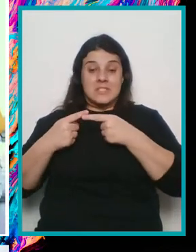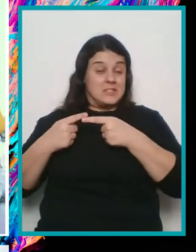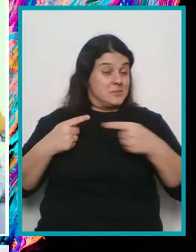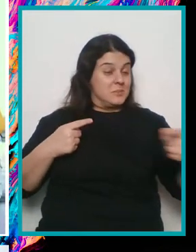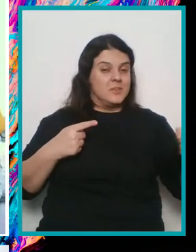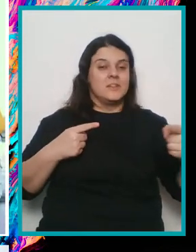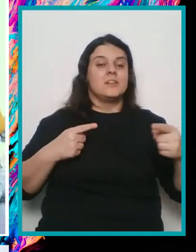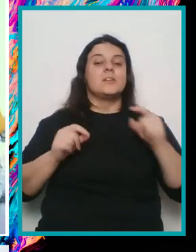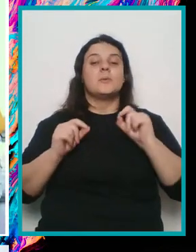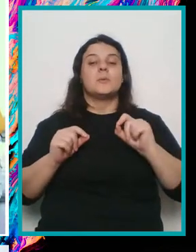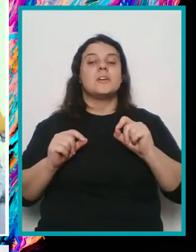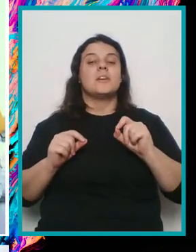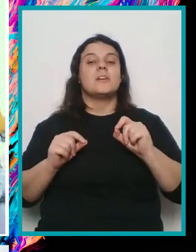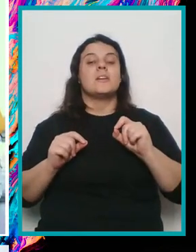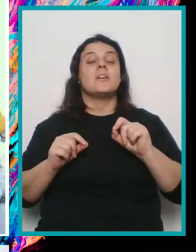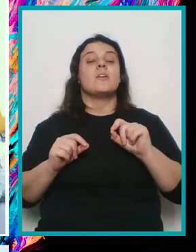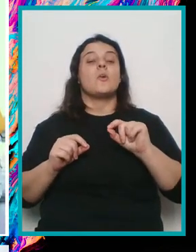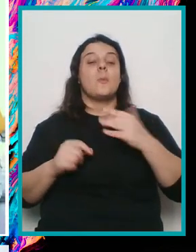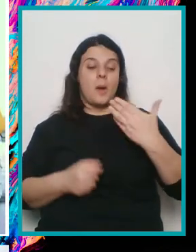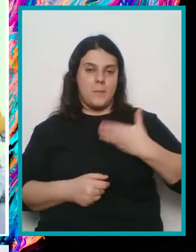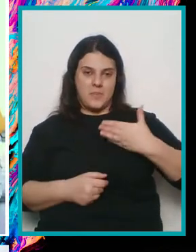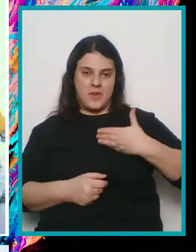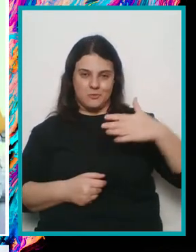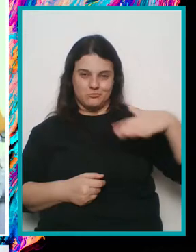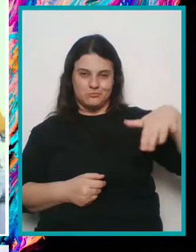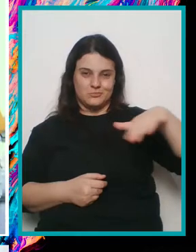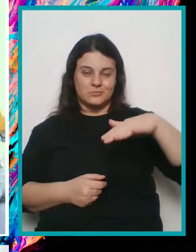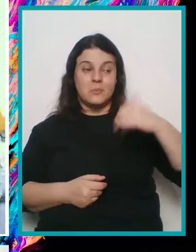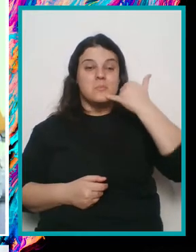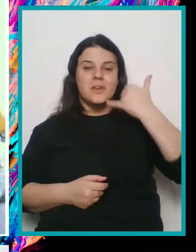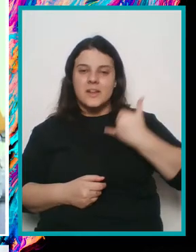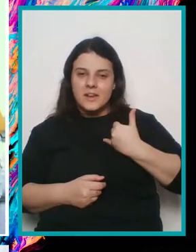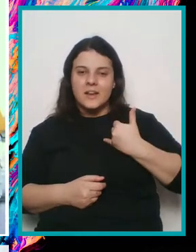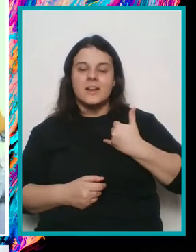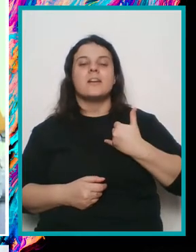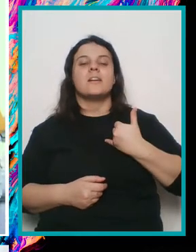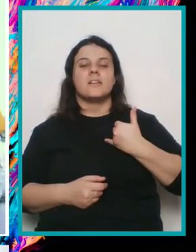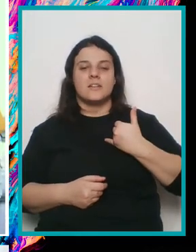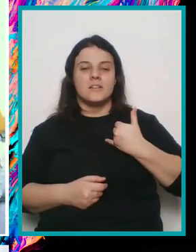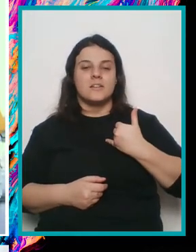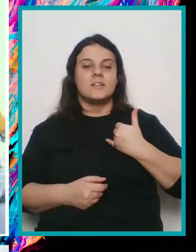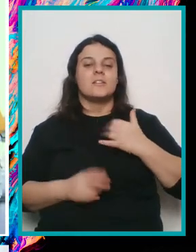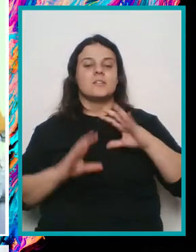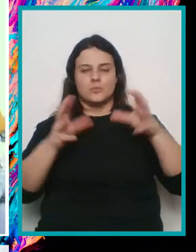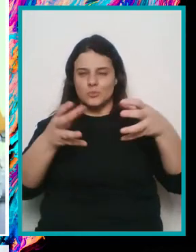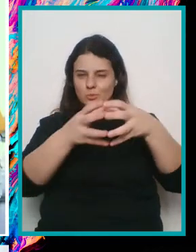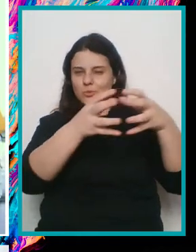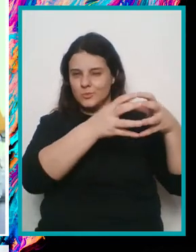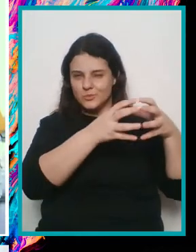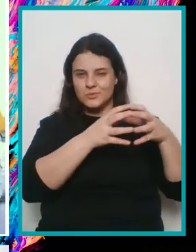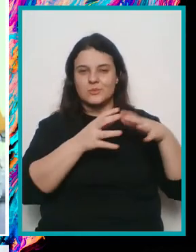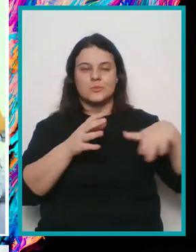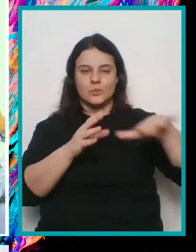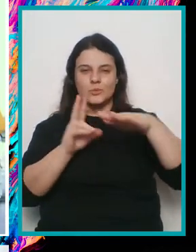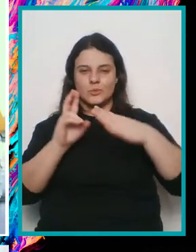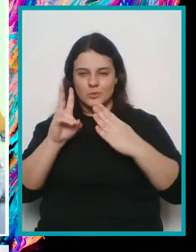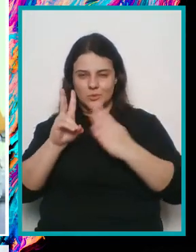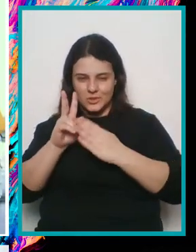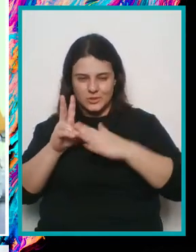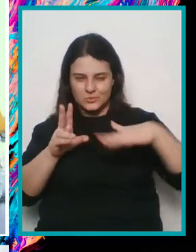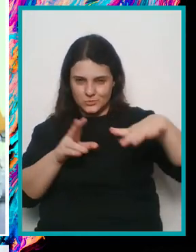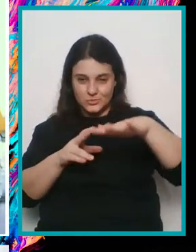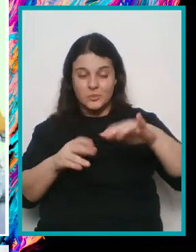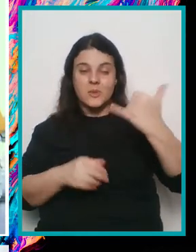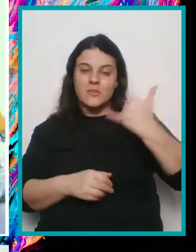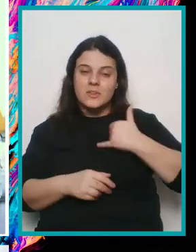me falar o que, que eles estão pensando em construir novos roçados, novas plantações, para